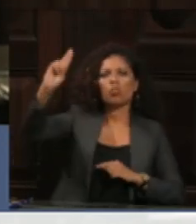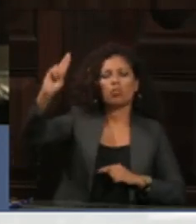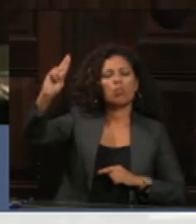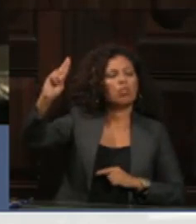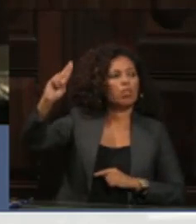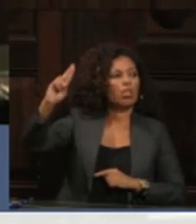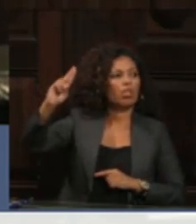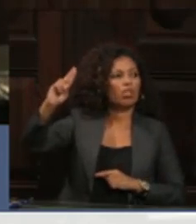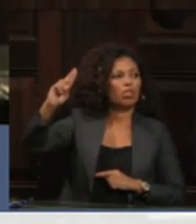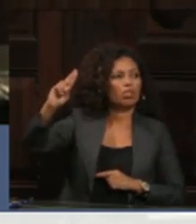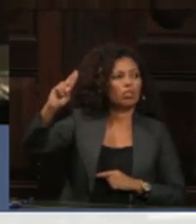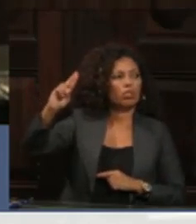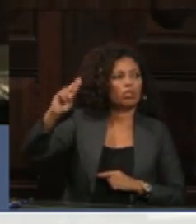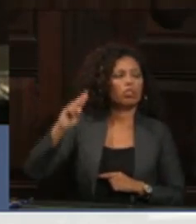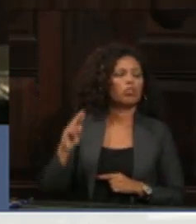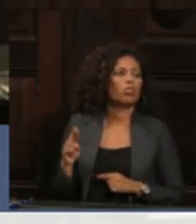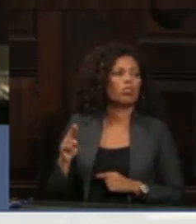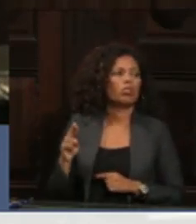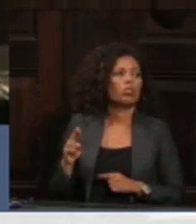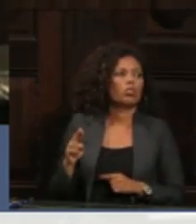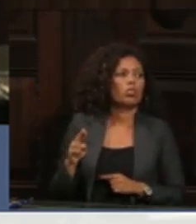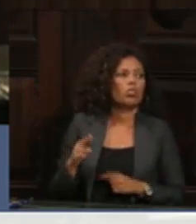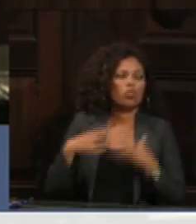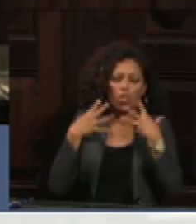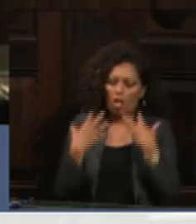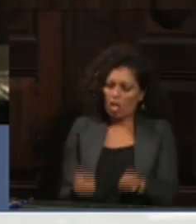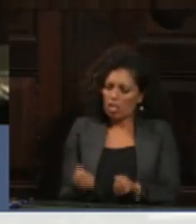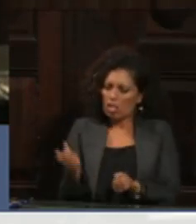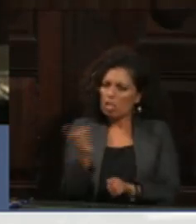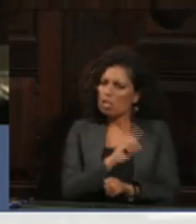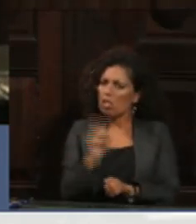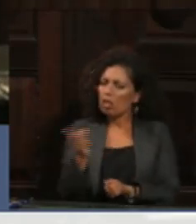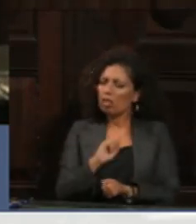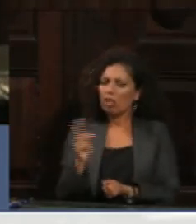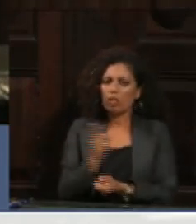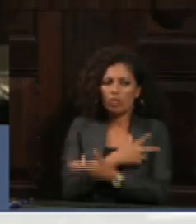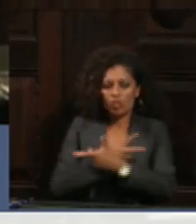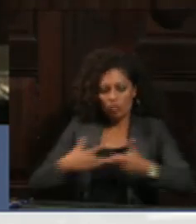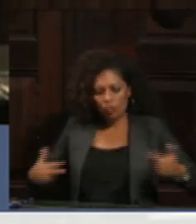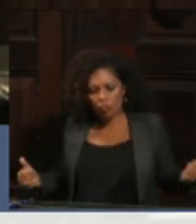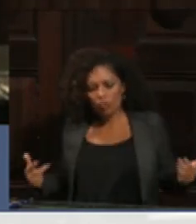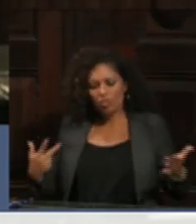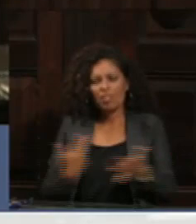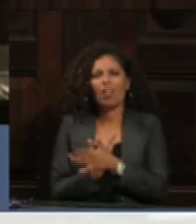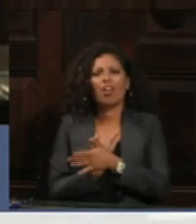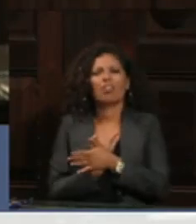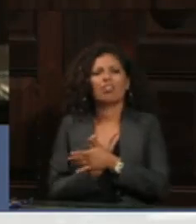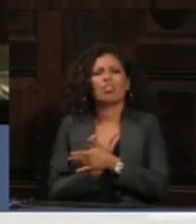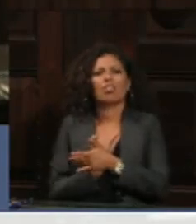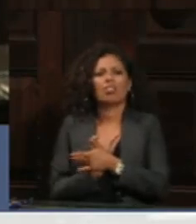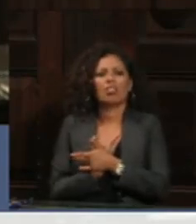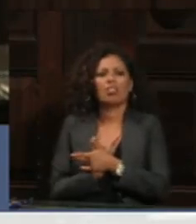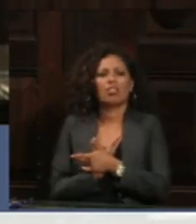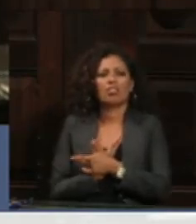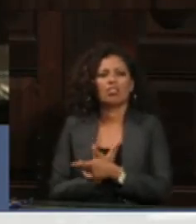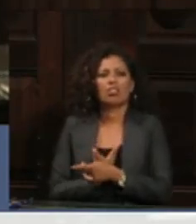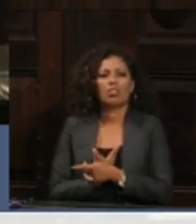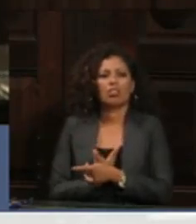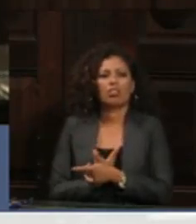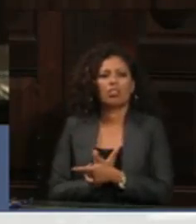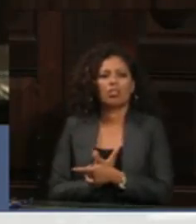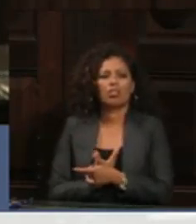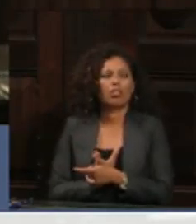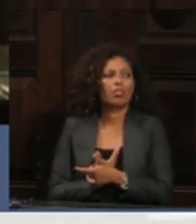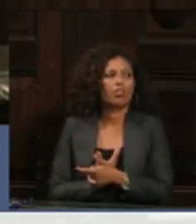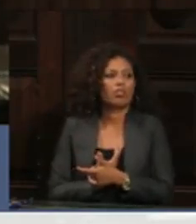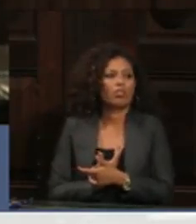responsabilidade de não continuar perpetuando no estado do Rio de Janeiro. Renata,